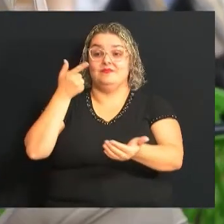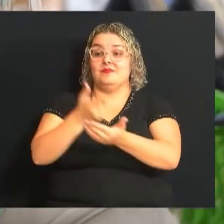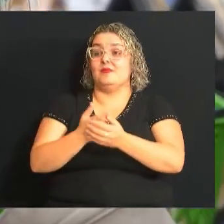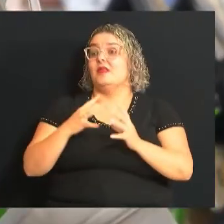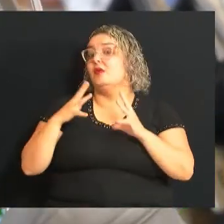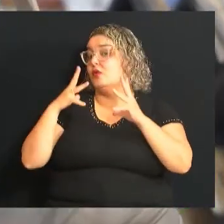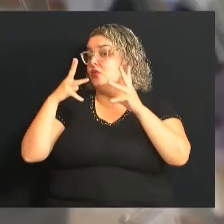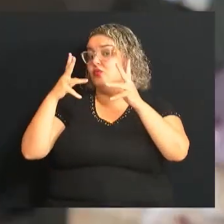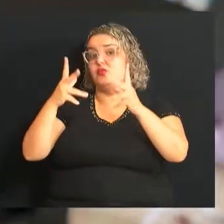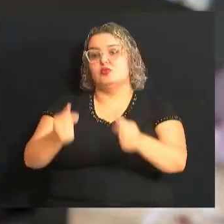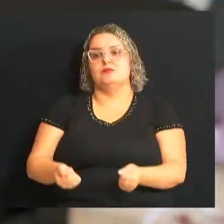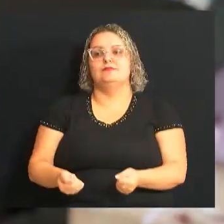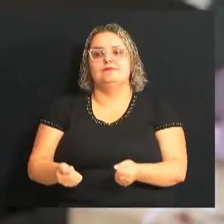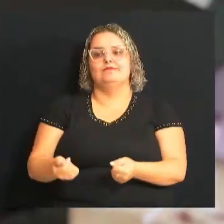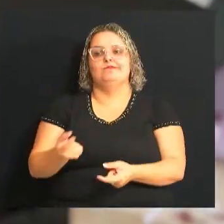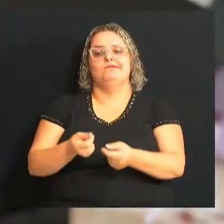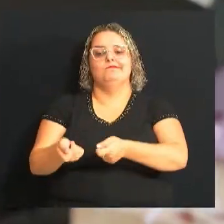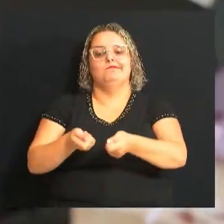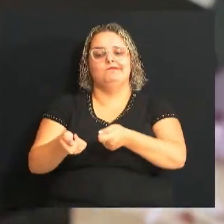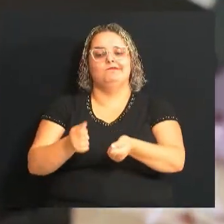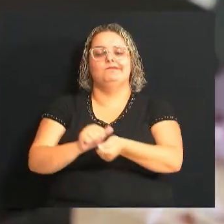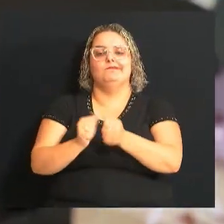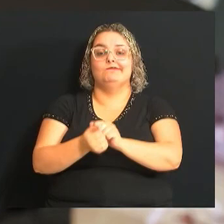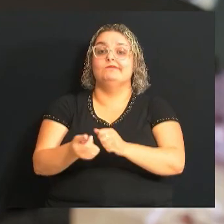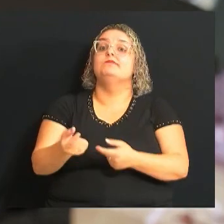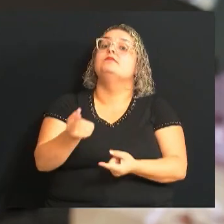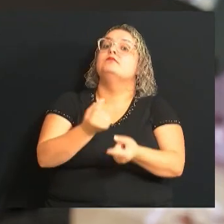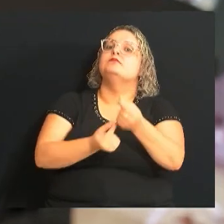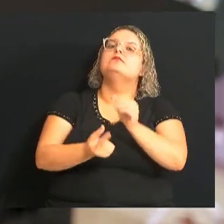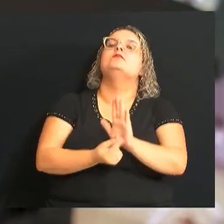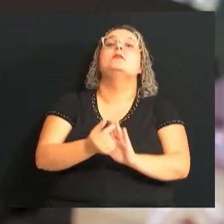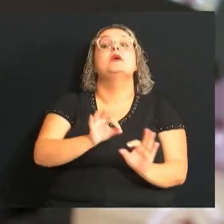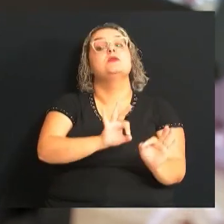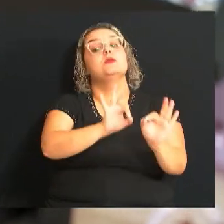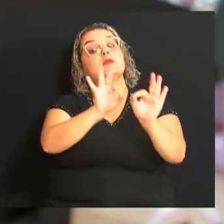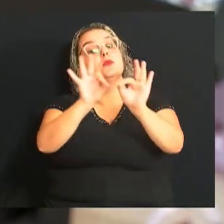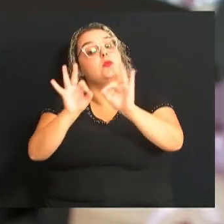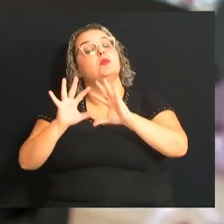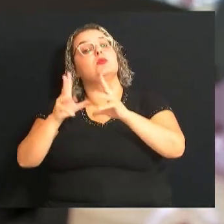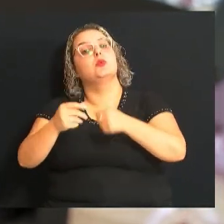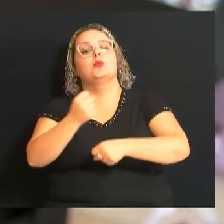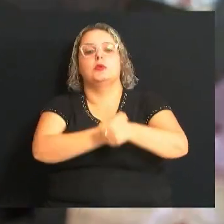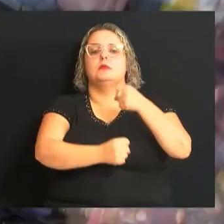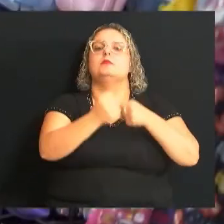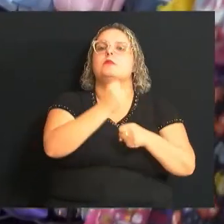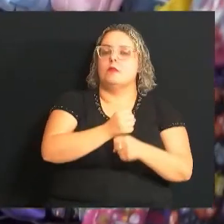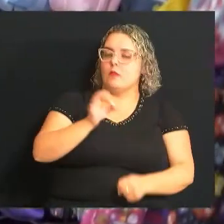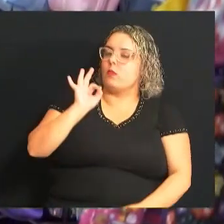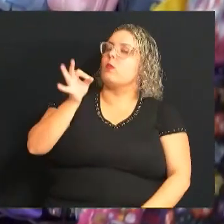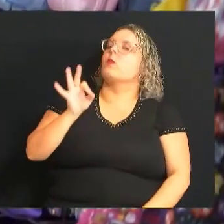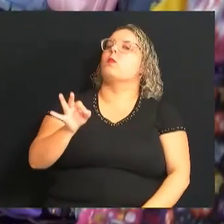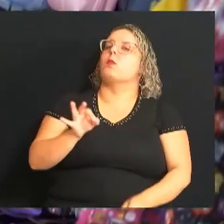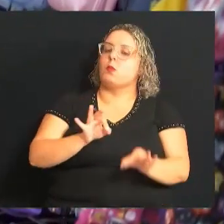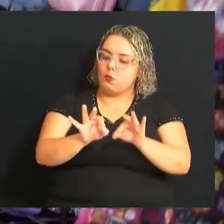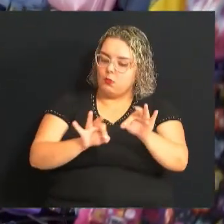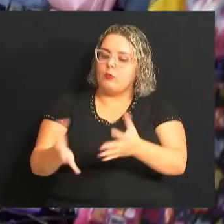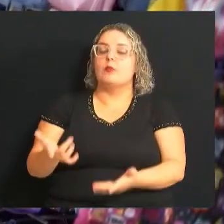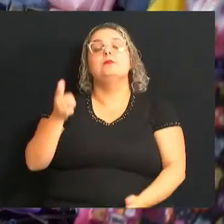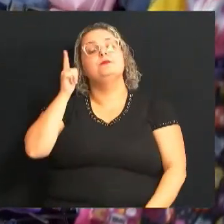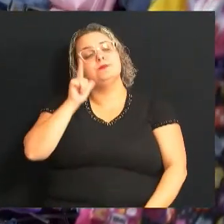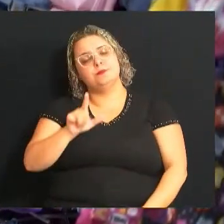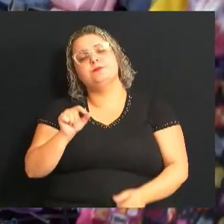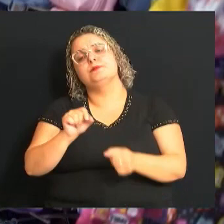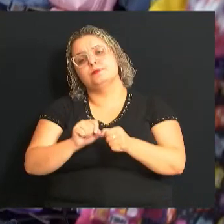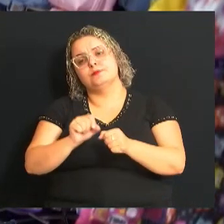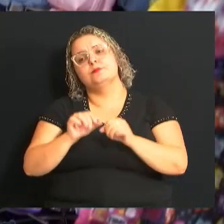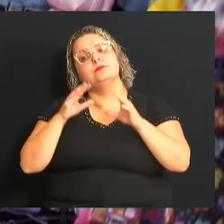fazer caber no orçamento. Mas se você acompanhou o Na Ponta do Lápis durante todo o ano passado, com certeza se organizou e vai conseguir fazer tudo